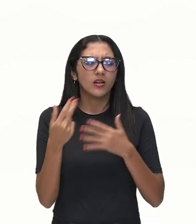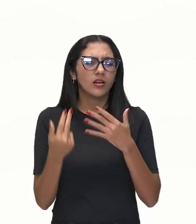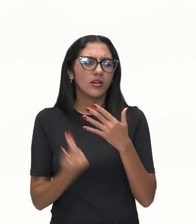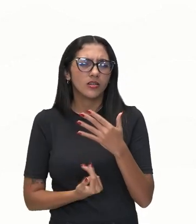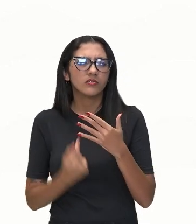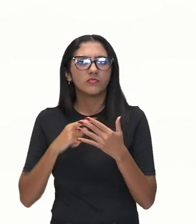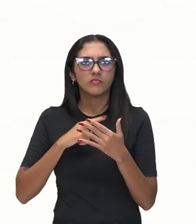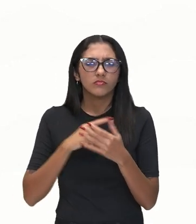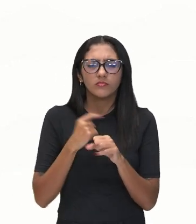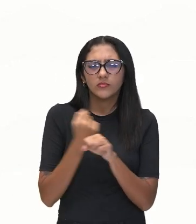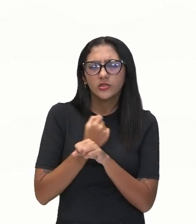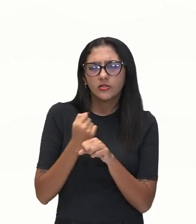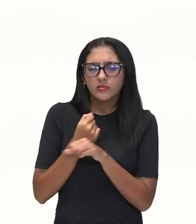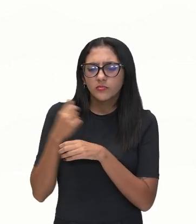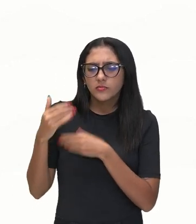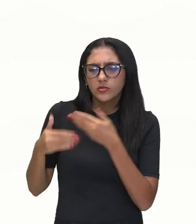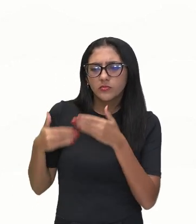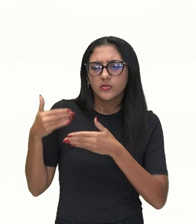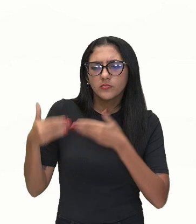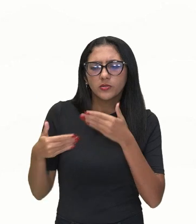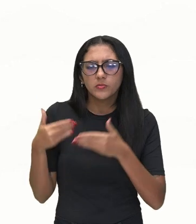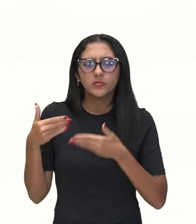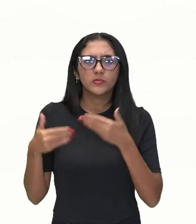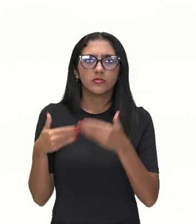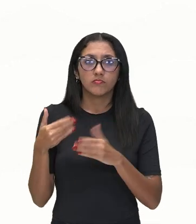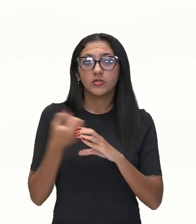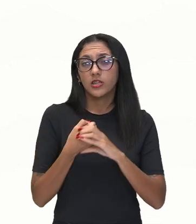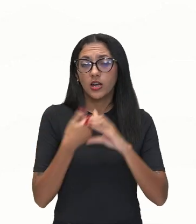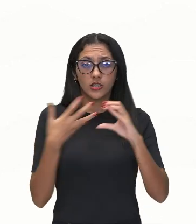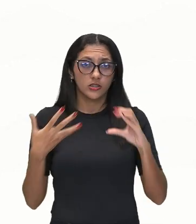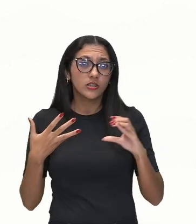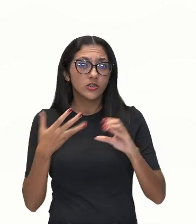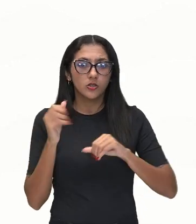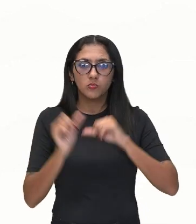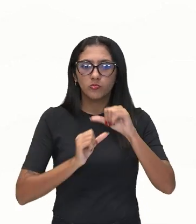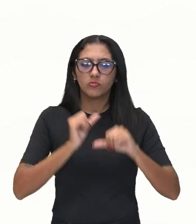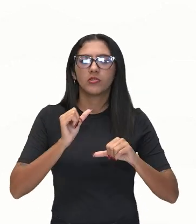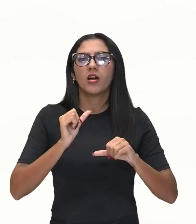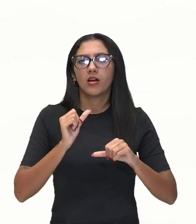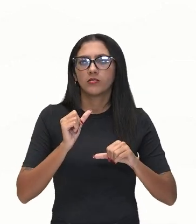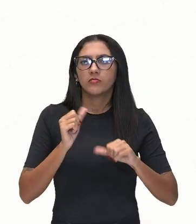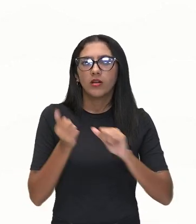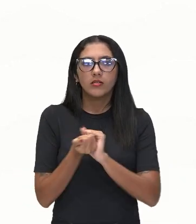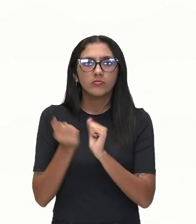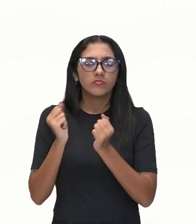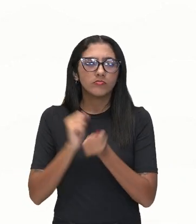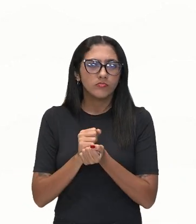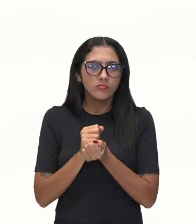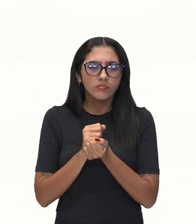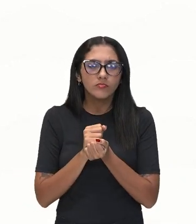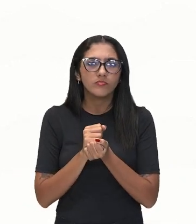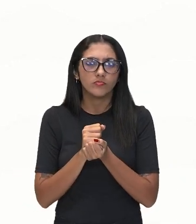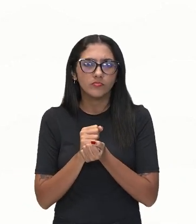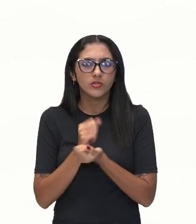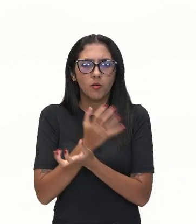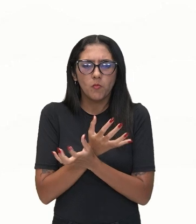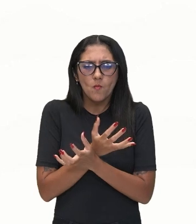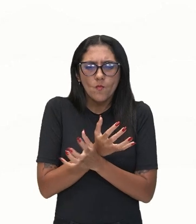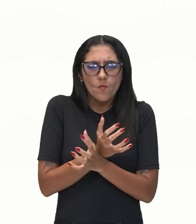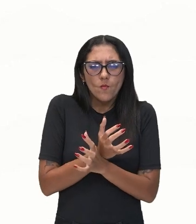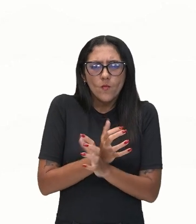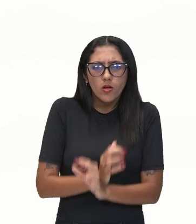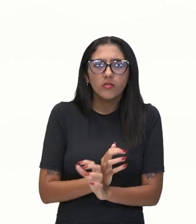do tempo tiveram as suas características, né, fossilizadas, né,